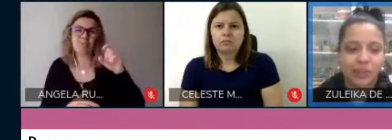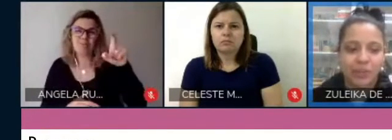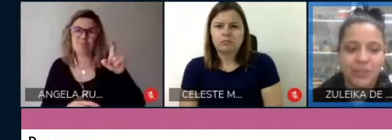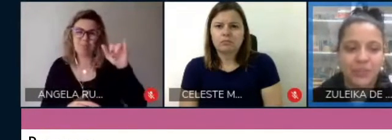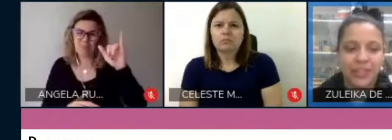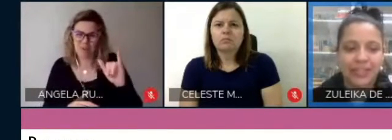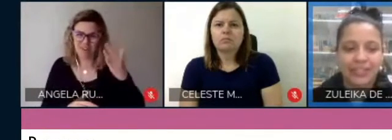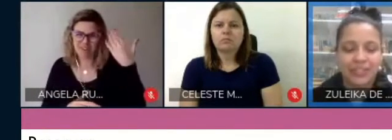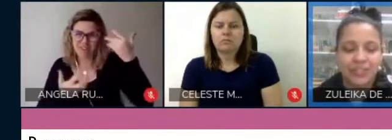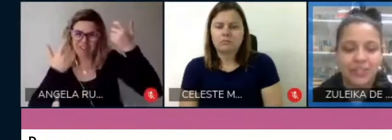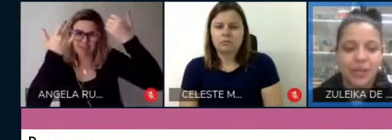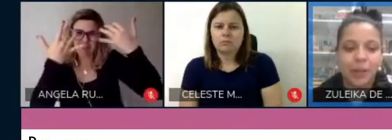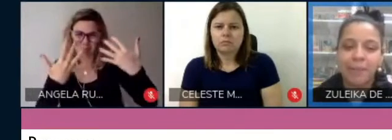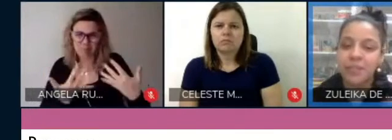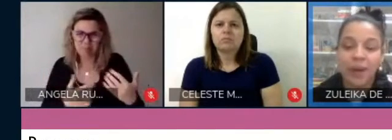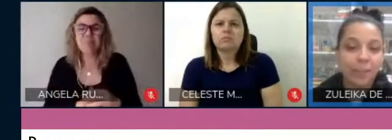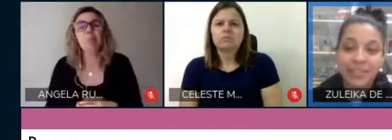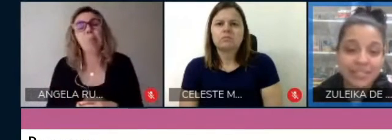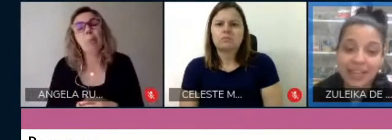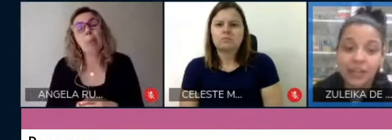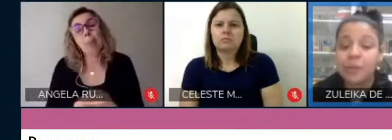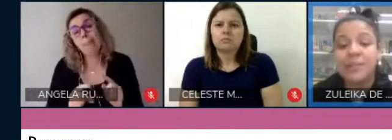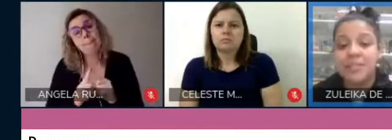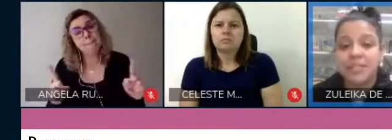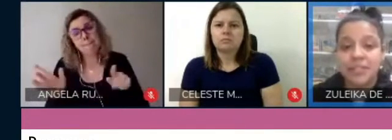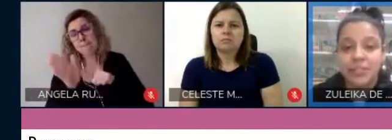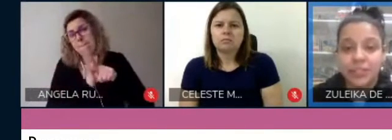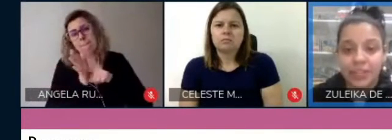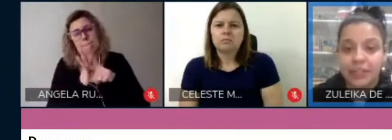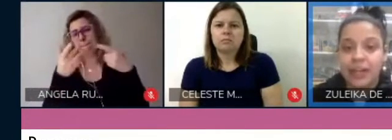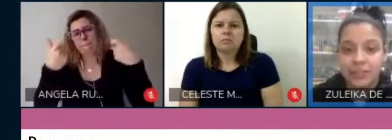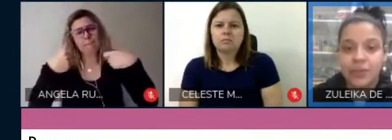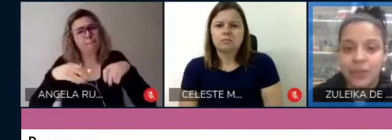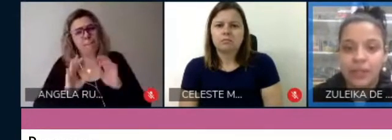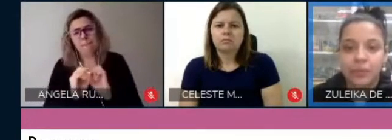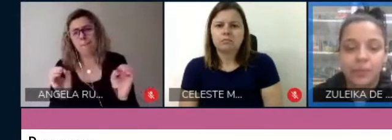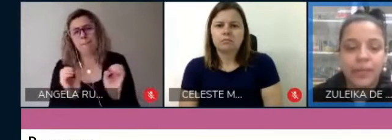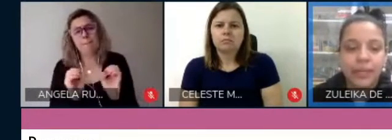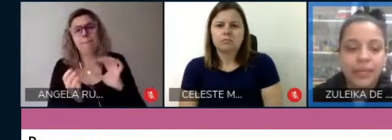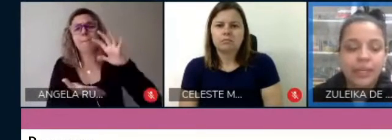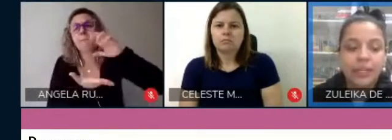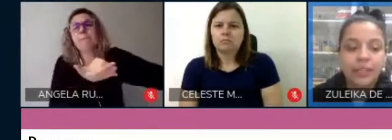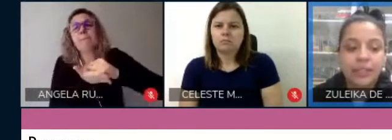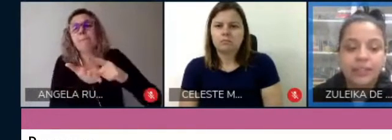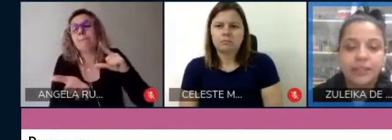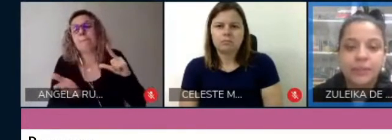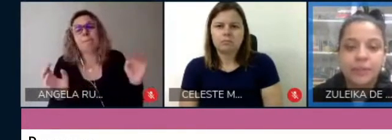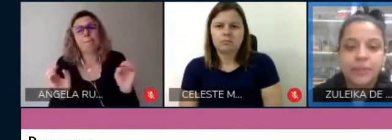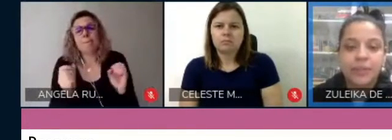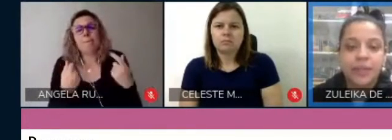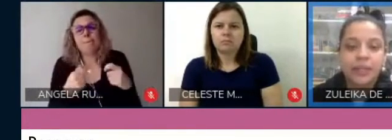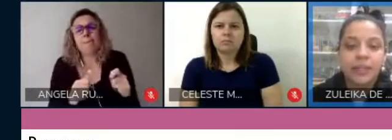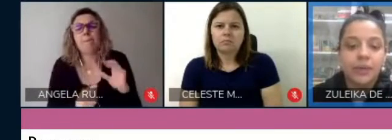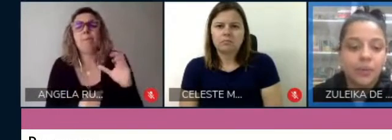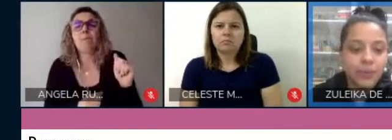eu mencionei antes. Mas para pesquisar não precisa de cadastro nenhum.